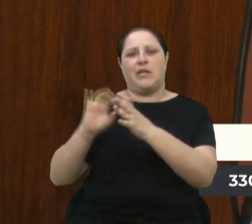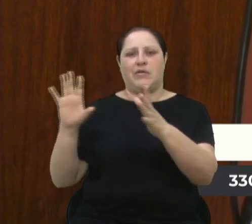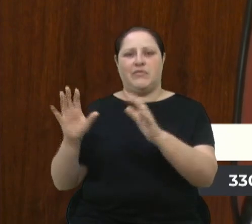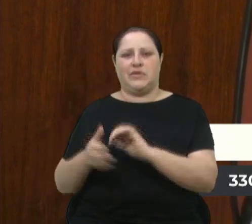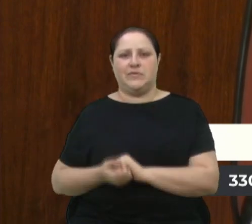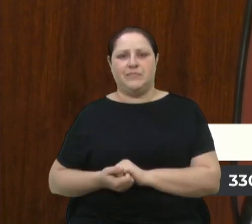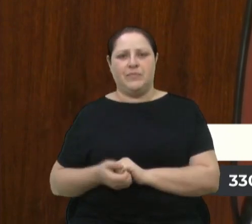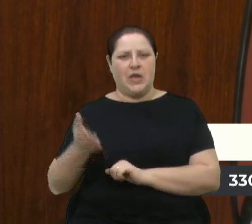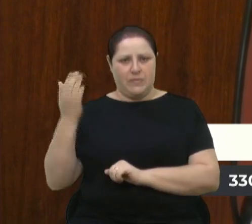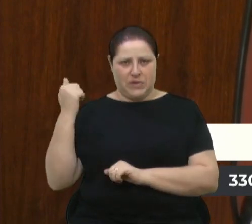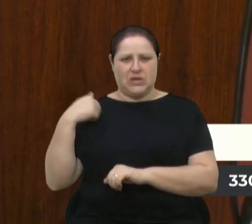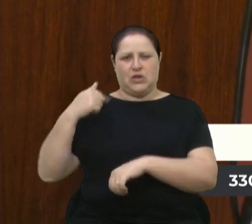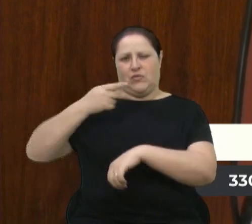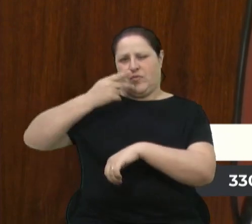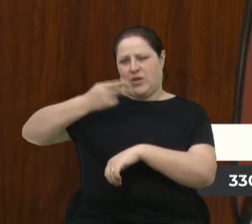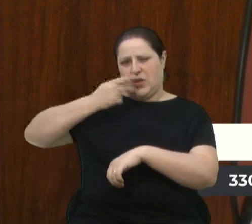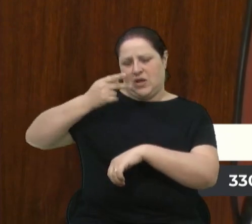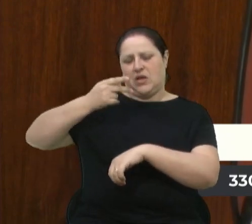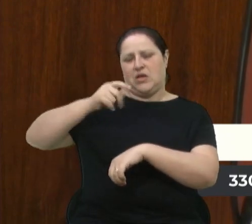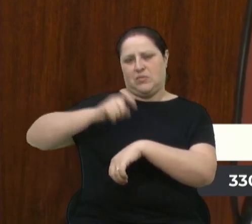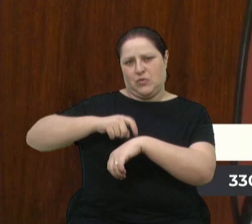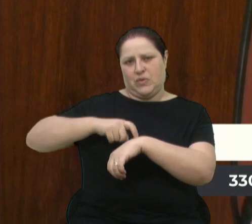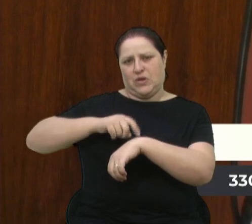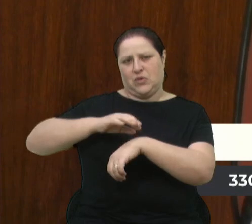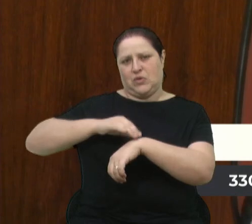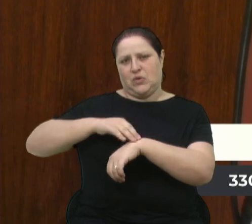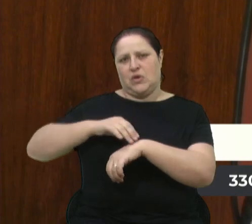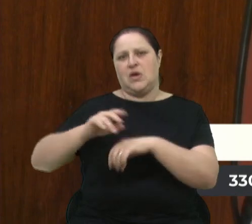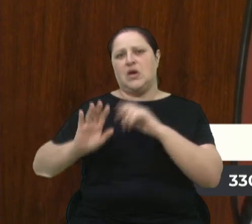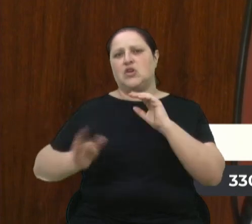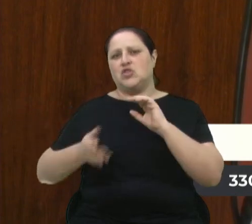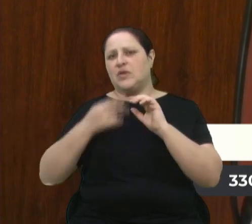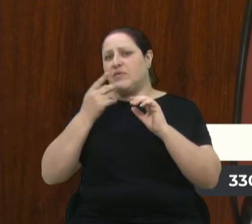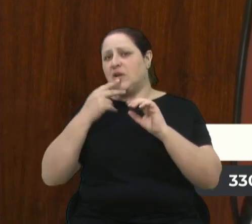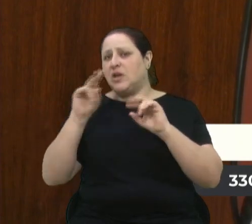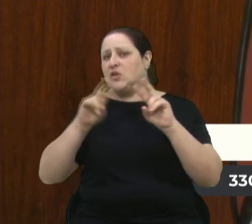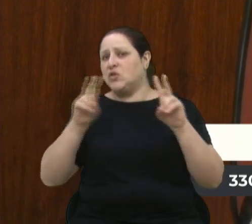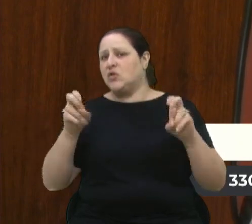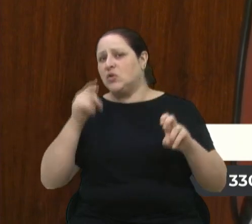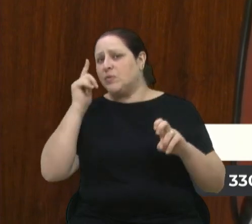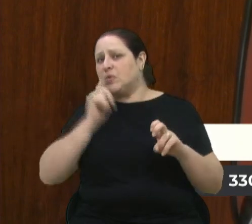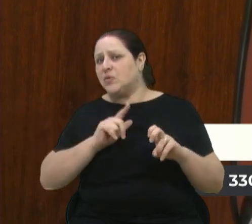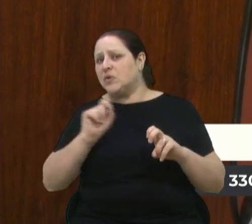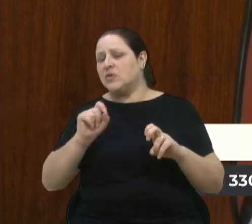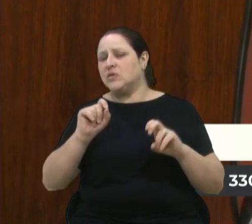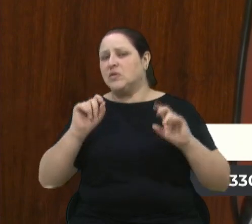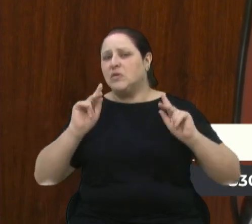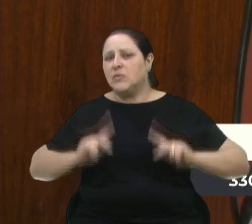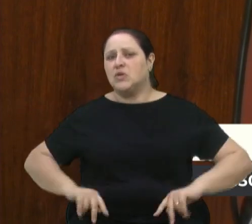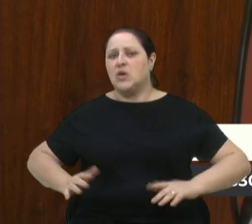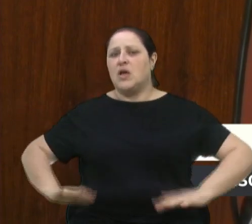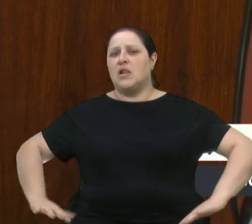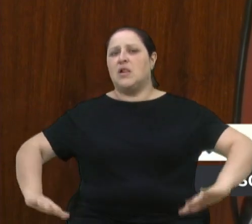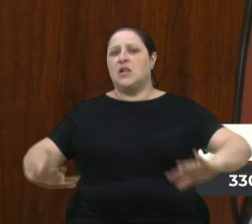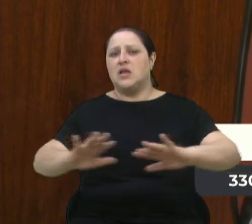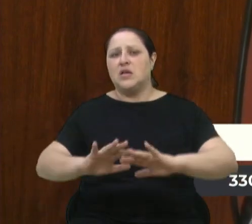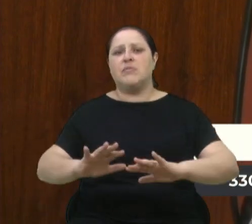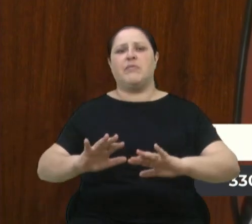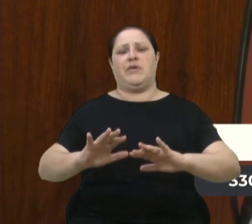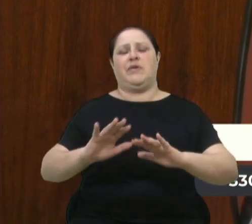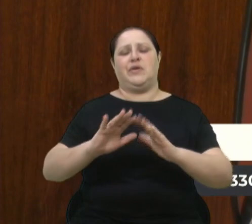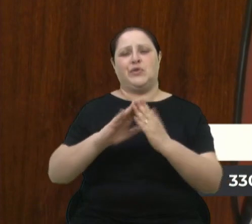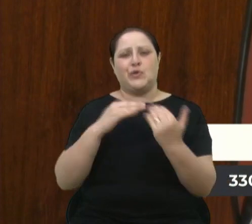momento, e falei, vereador Lucas, inclusive a questão da higienização e das merendeiras.